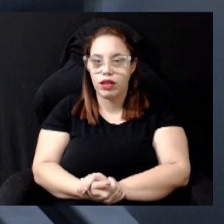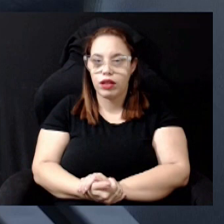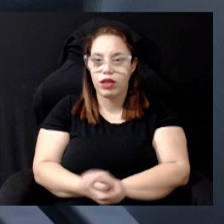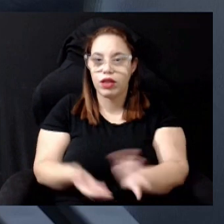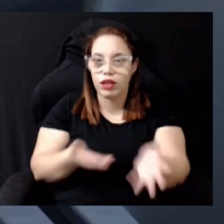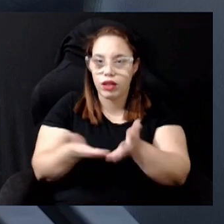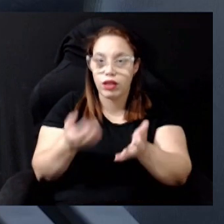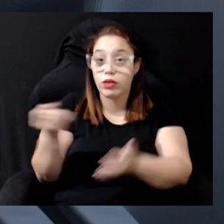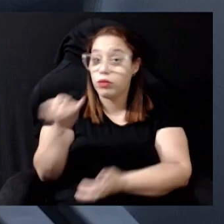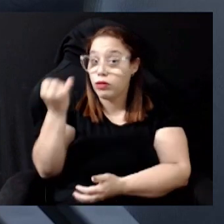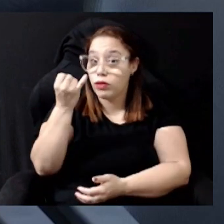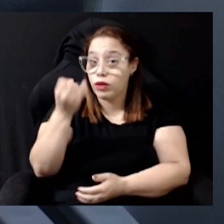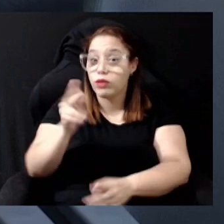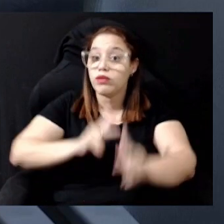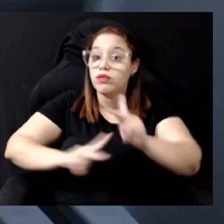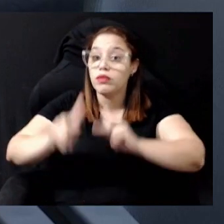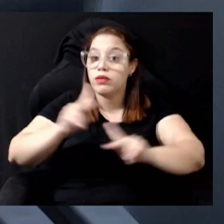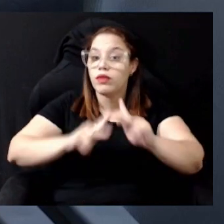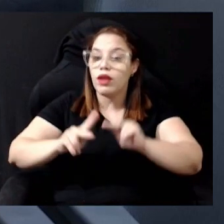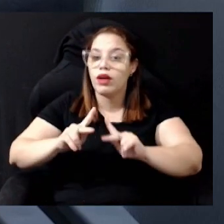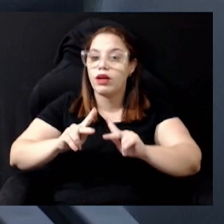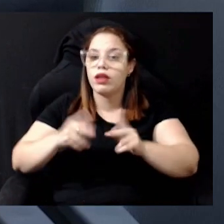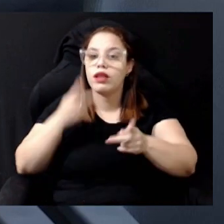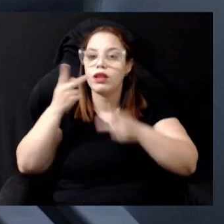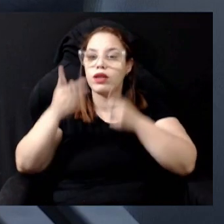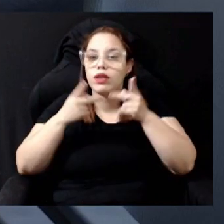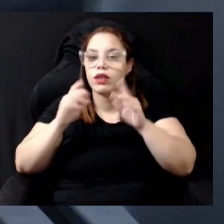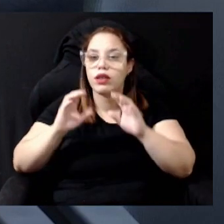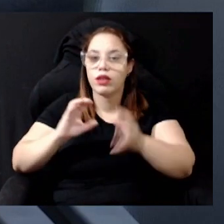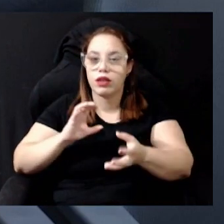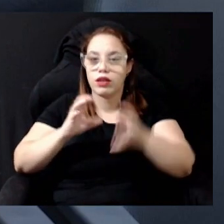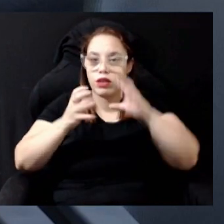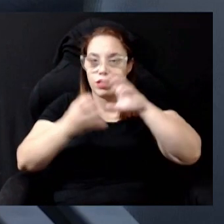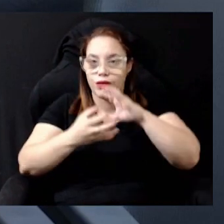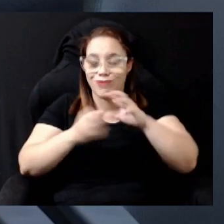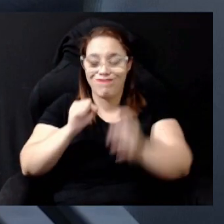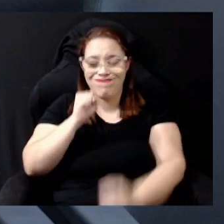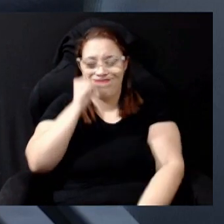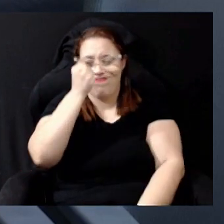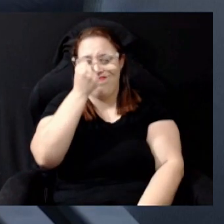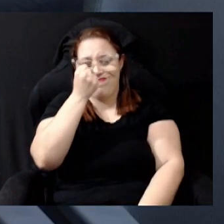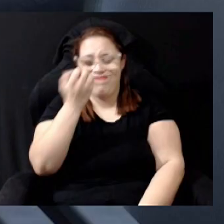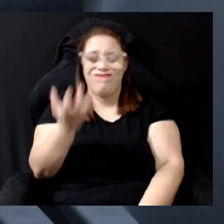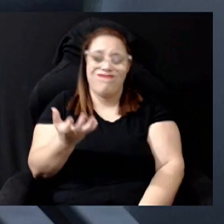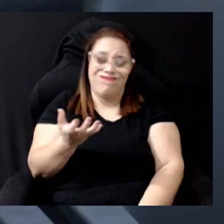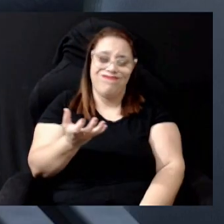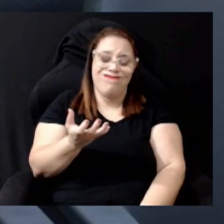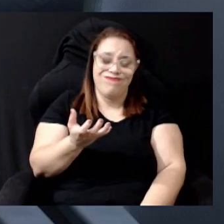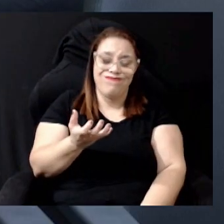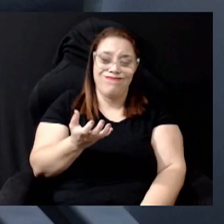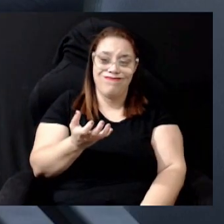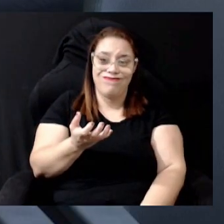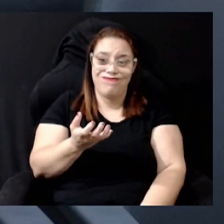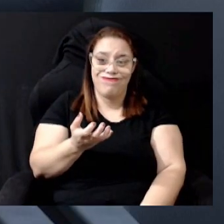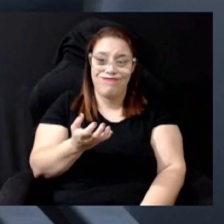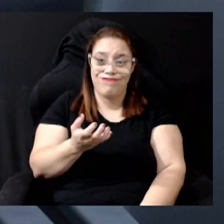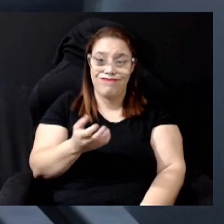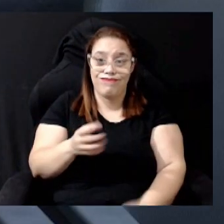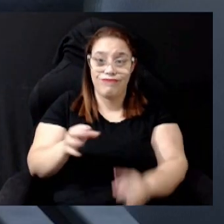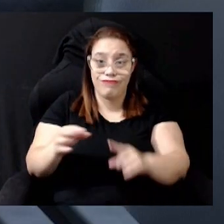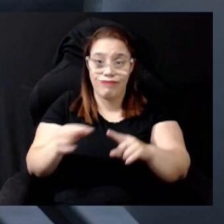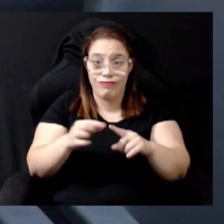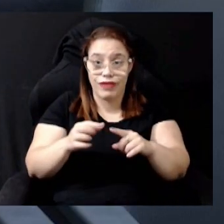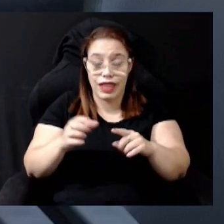da população quando a gente fala de eventos climáticos extremos, tanto quanto aquele período de muito